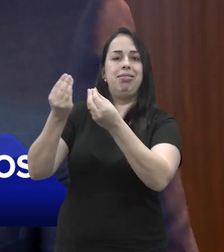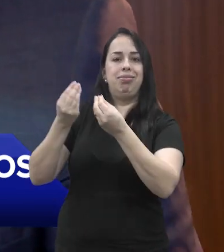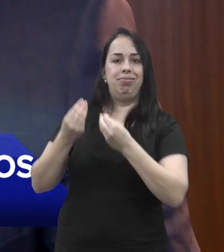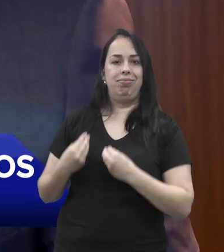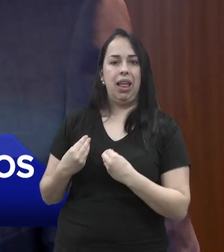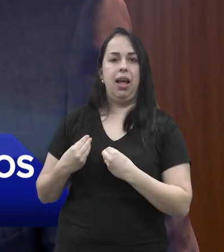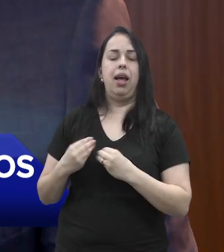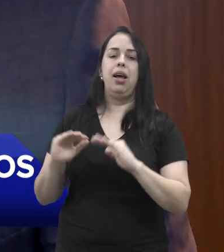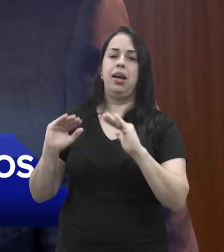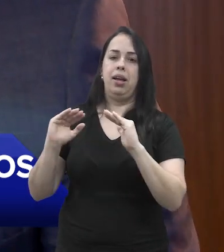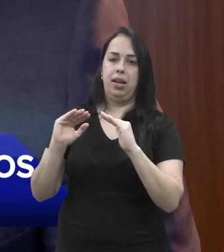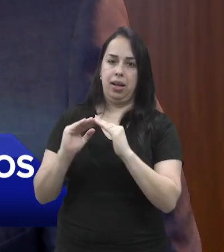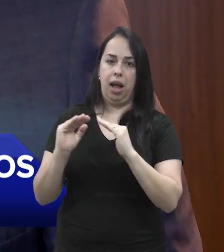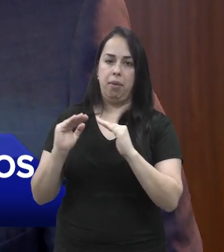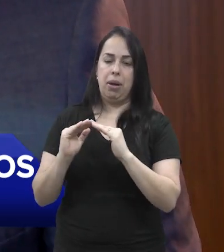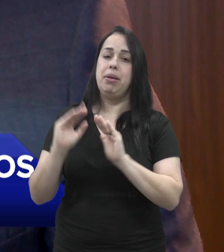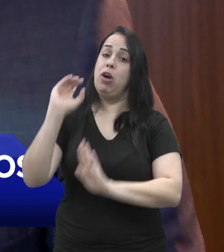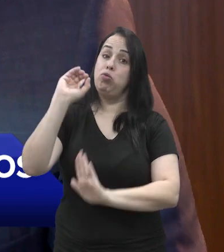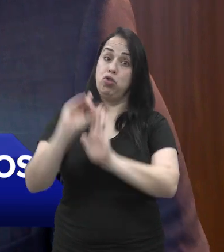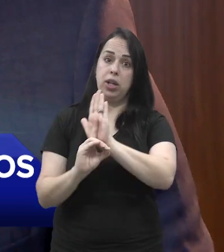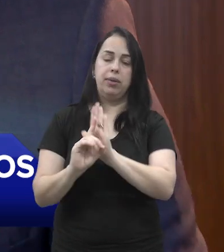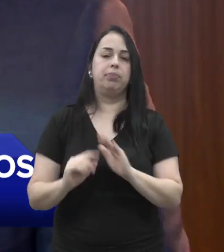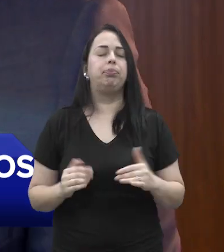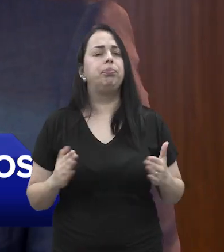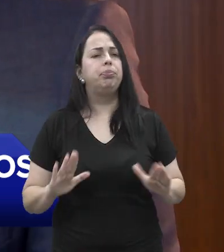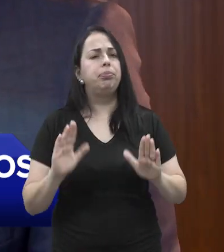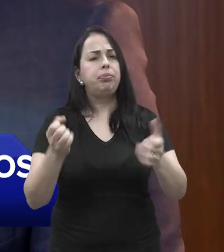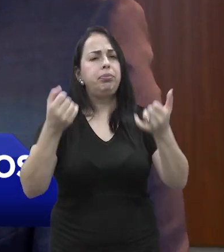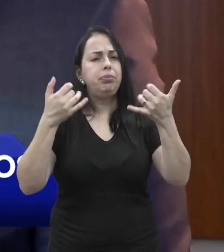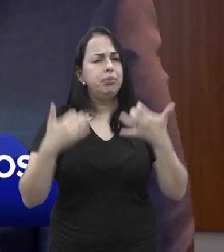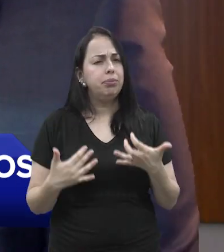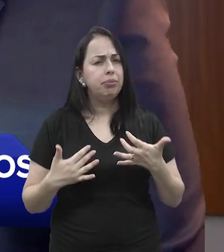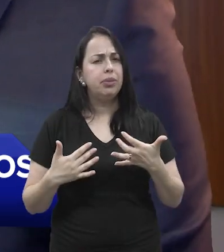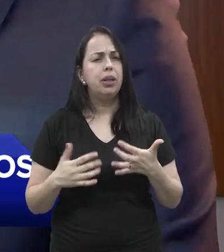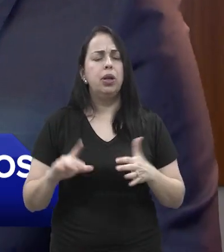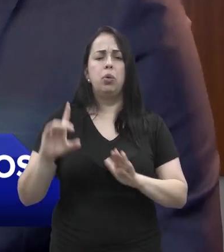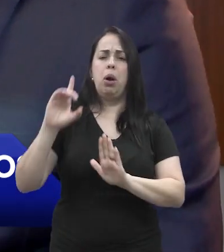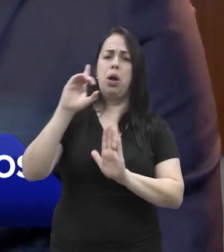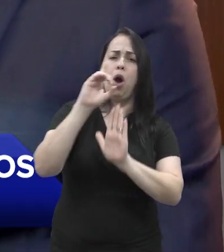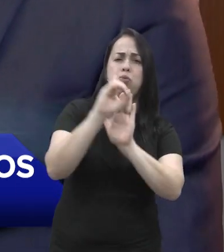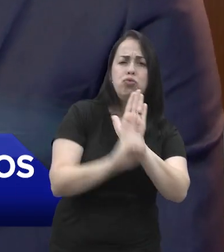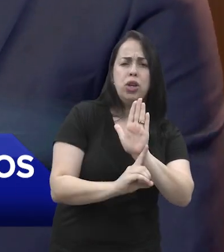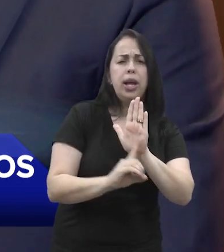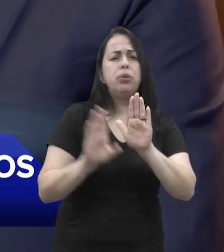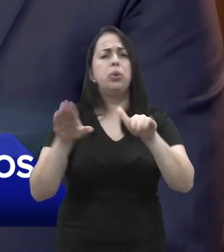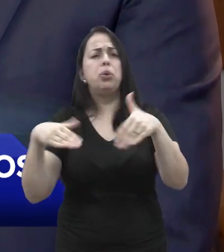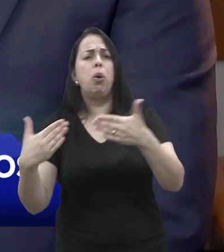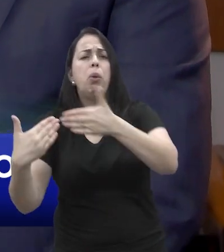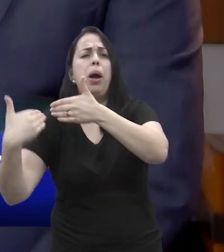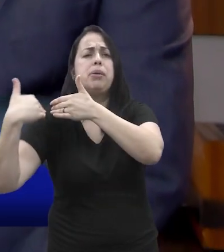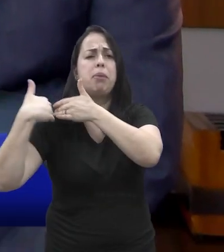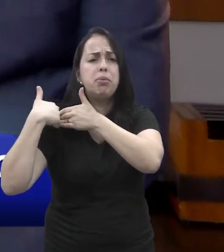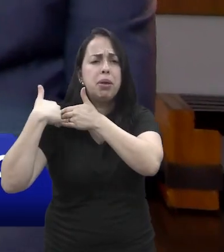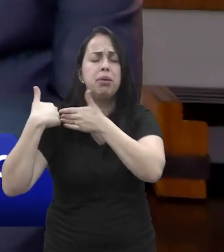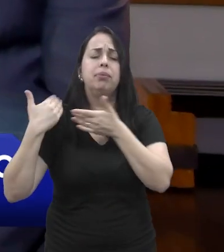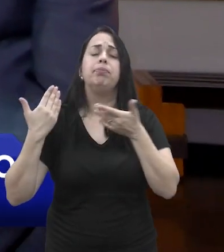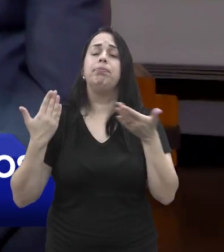e você tiver ali no rol de herdeiros o que você tem direito a receber. E conta pra gente, quais que são os direitos e deveres dos